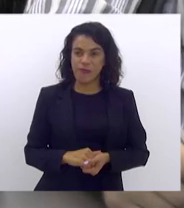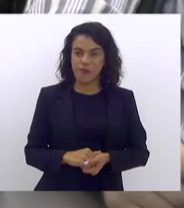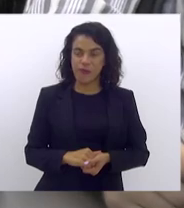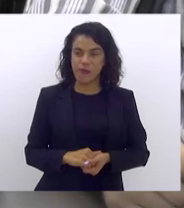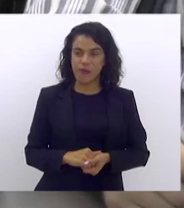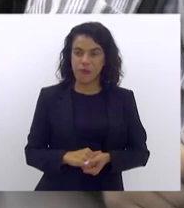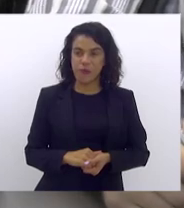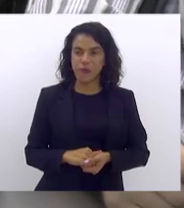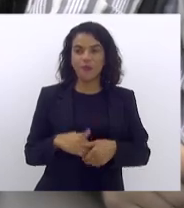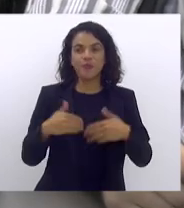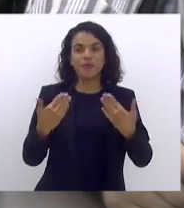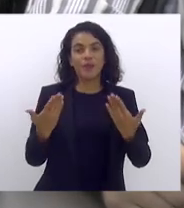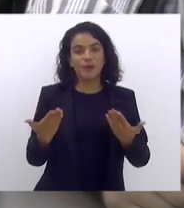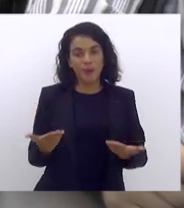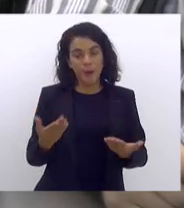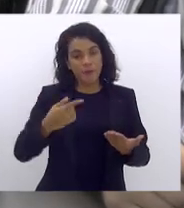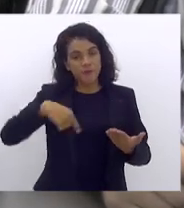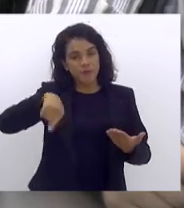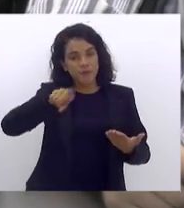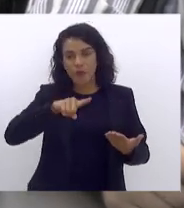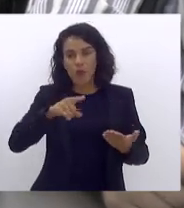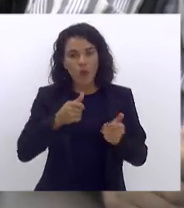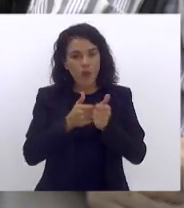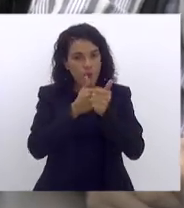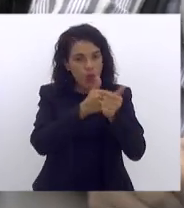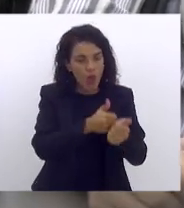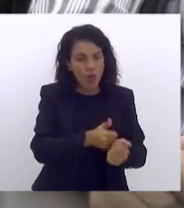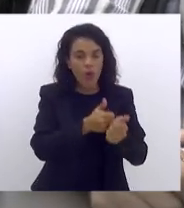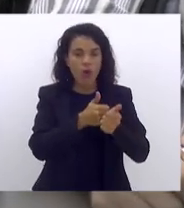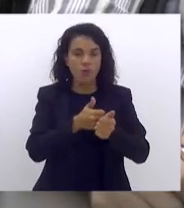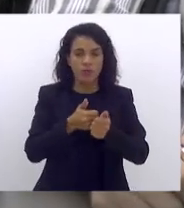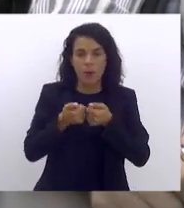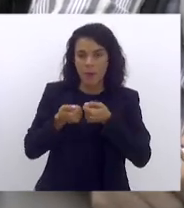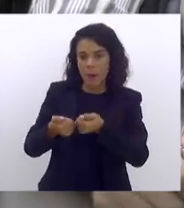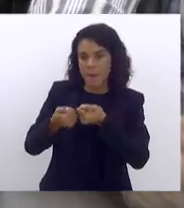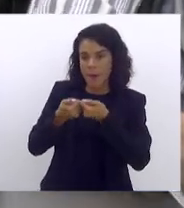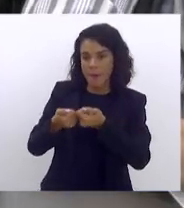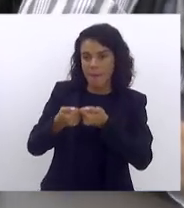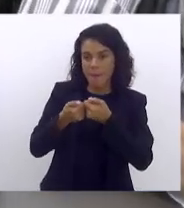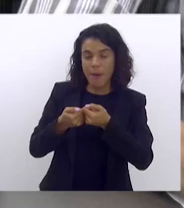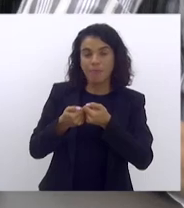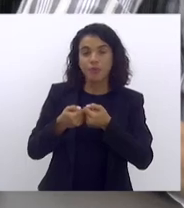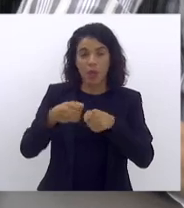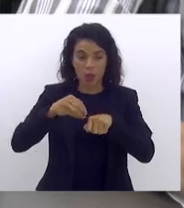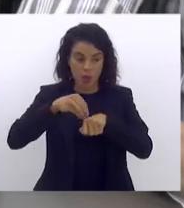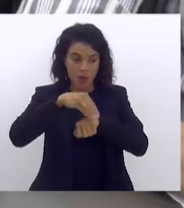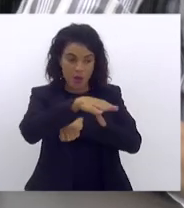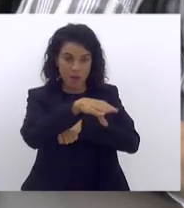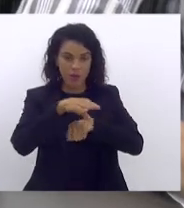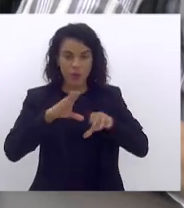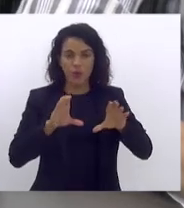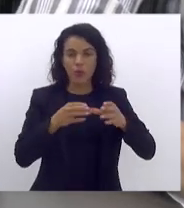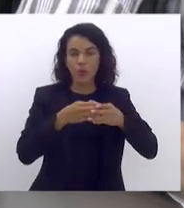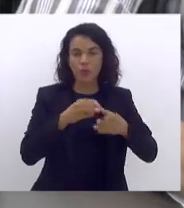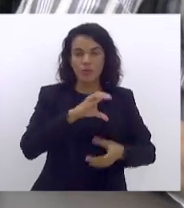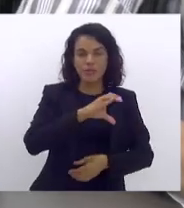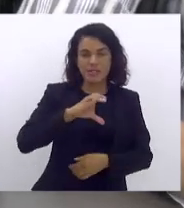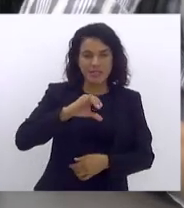Câmara. Então, para quem não acompanhou essa troca de mensagens, o que eu passei para o grupo